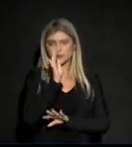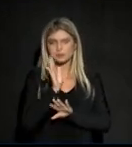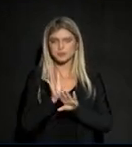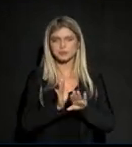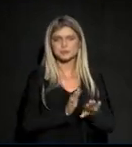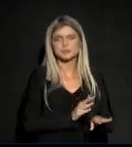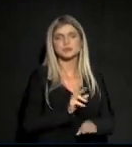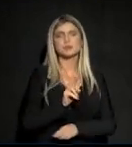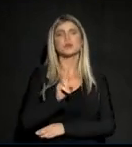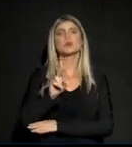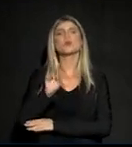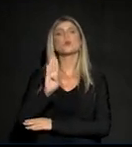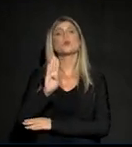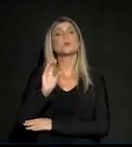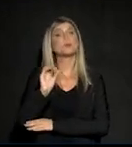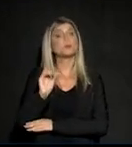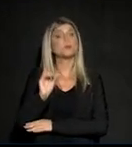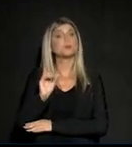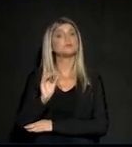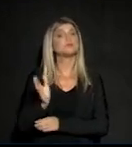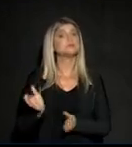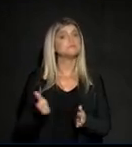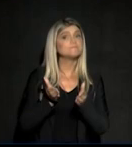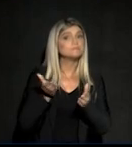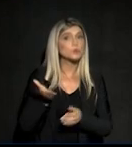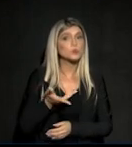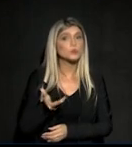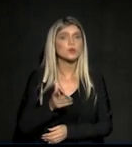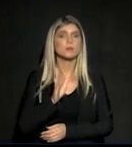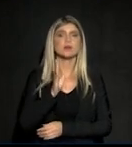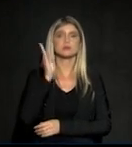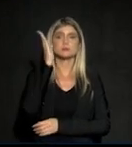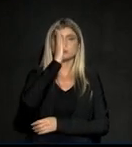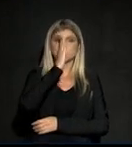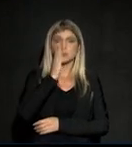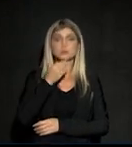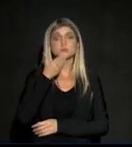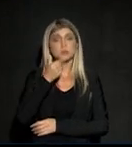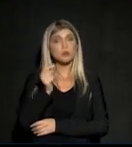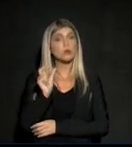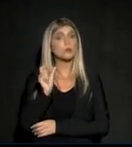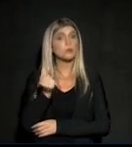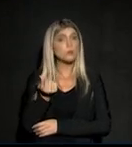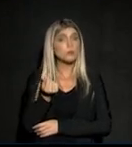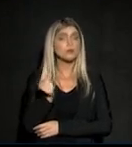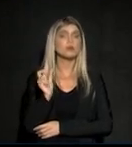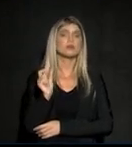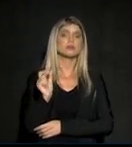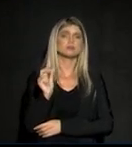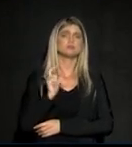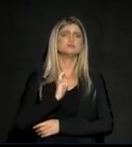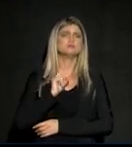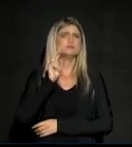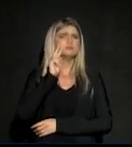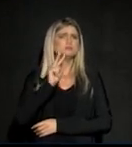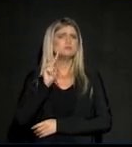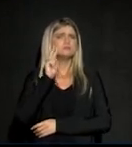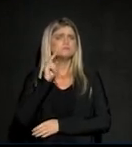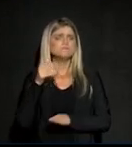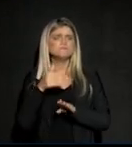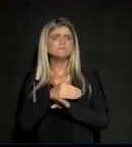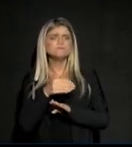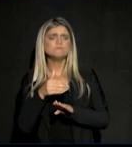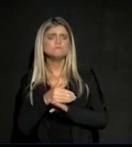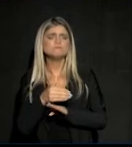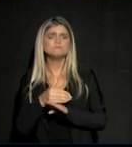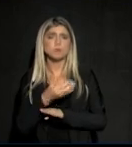o rublo, que tem tido uma volatilidade muito grande, o Brasil é a melhor moeda. É, eu acho que a gente tem visto algum fluxo de entrada. A parte